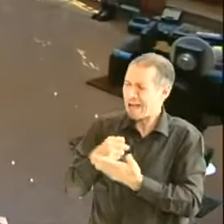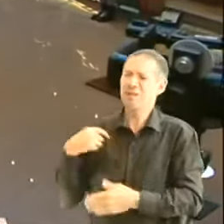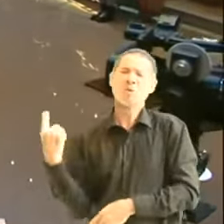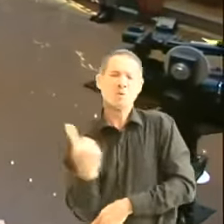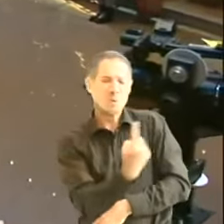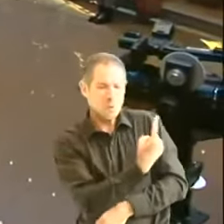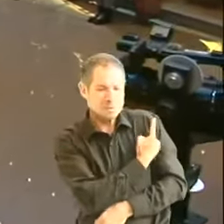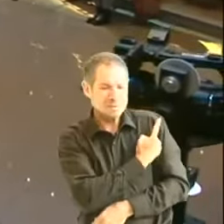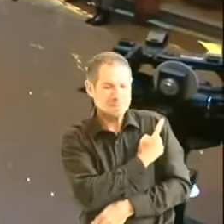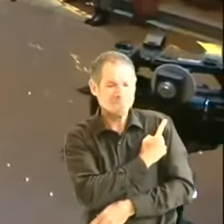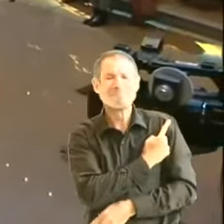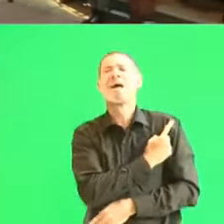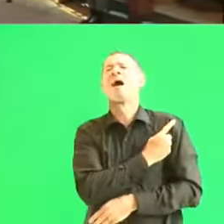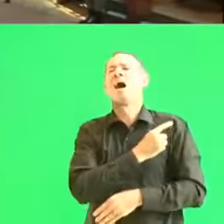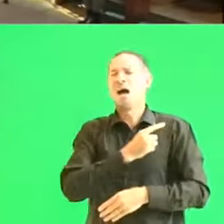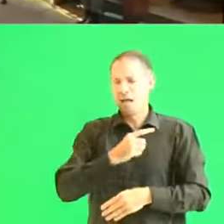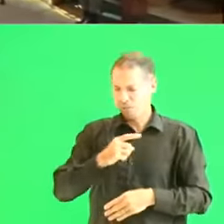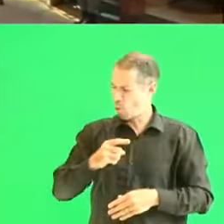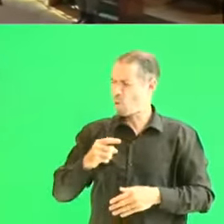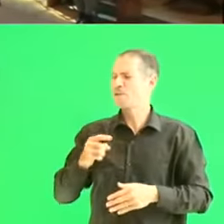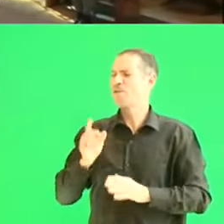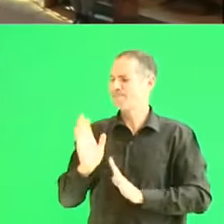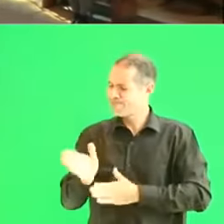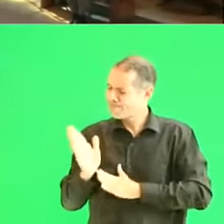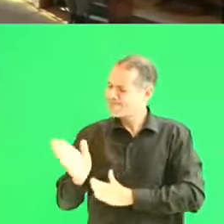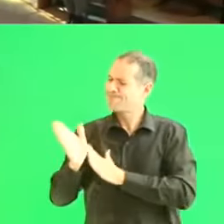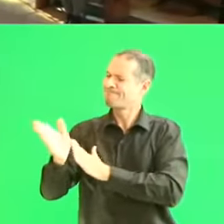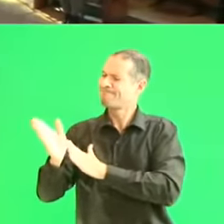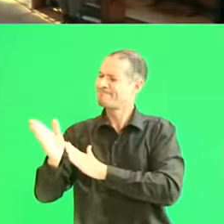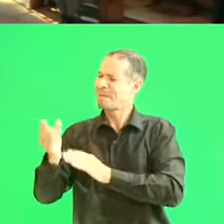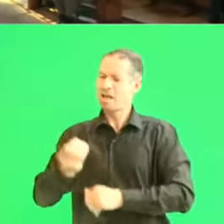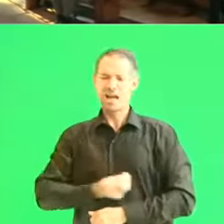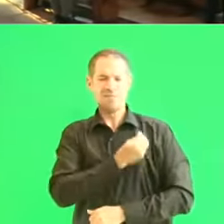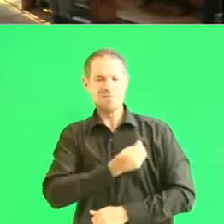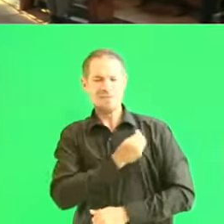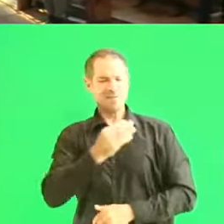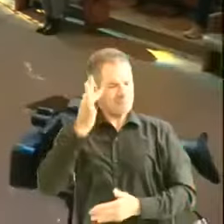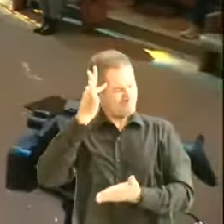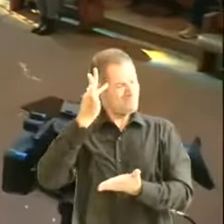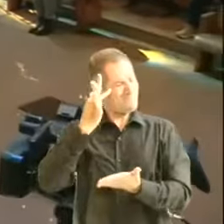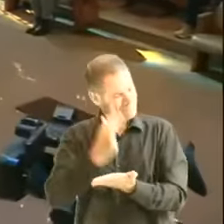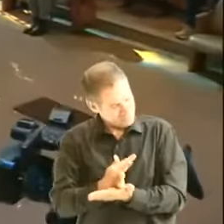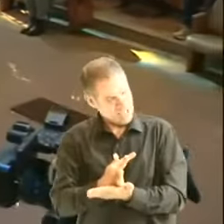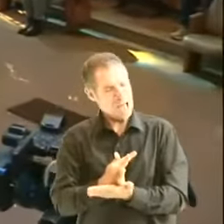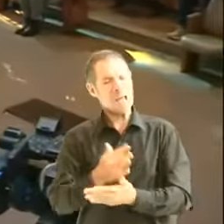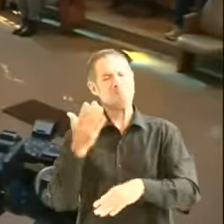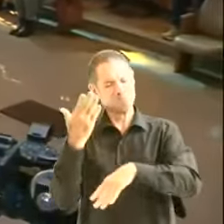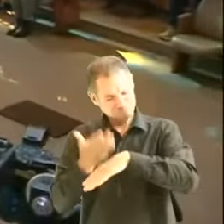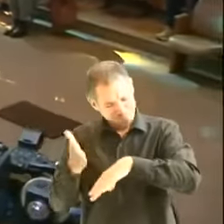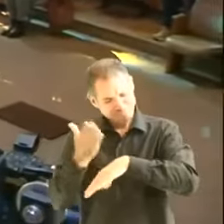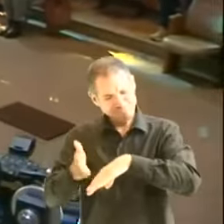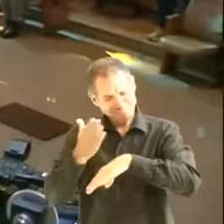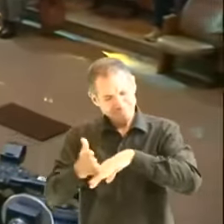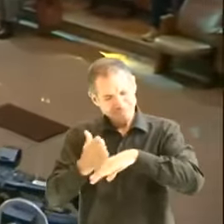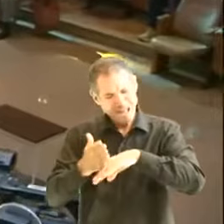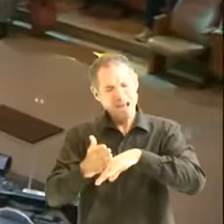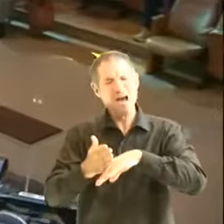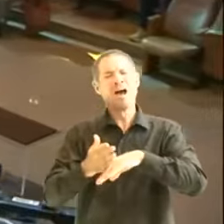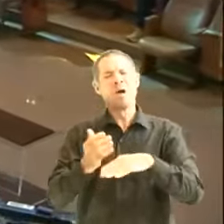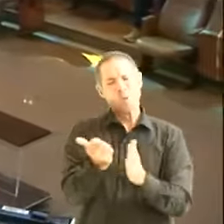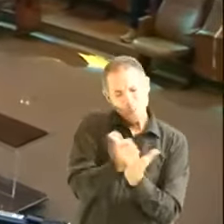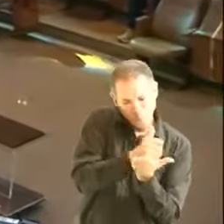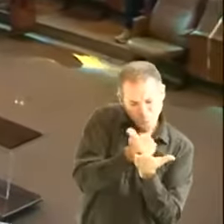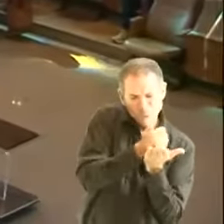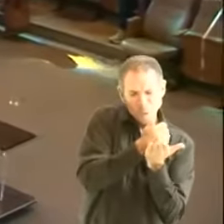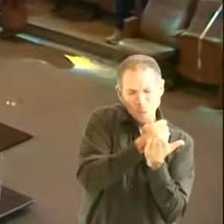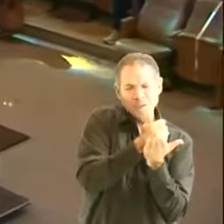a caminharmos por fé, a vivermos por fé, a entregar o